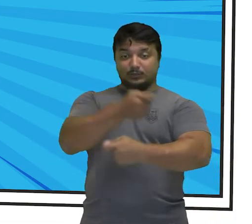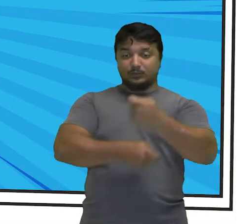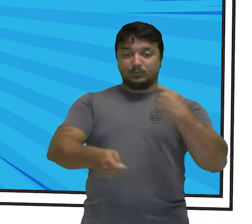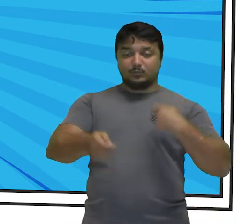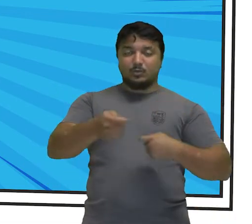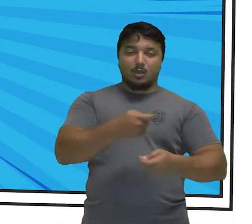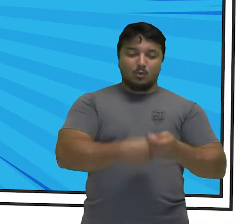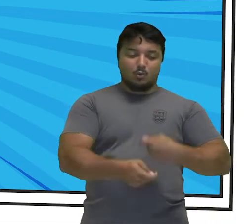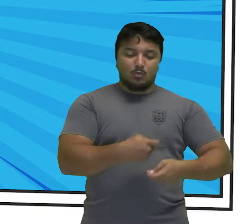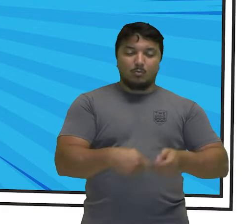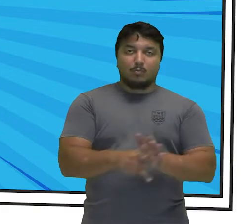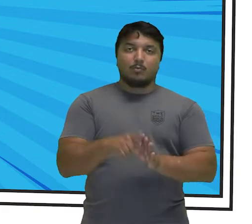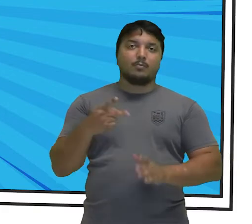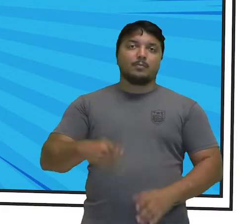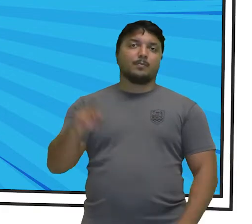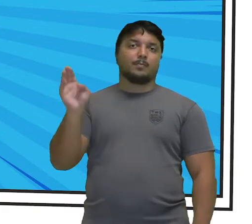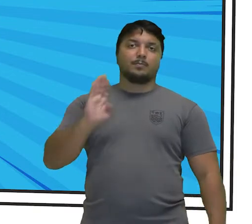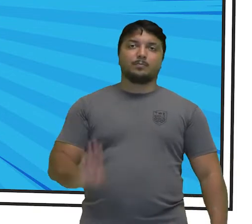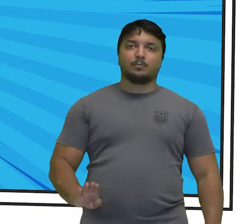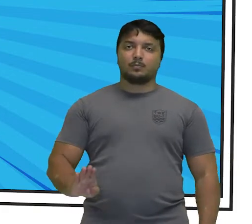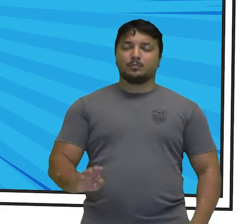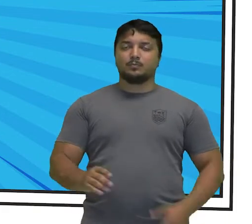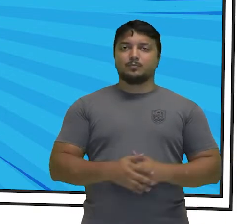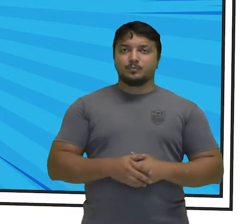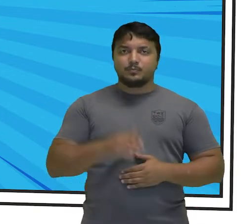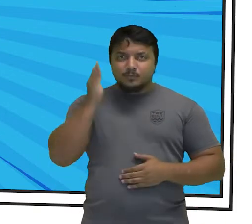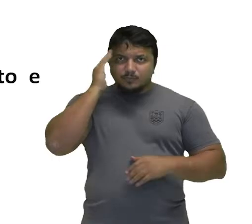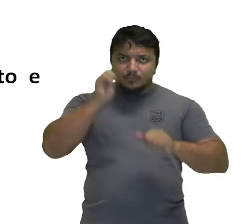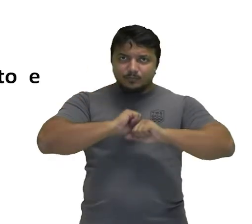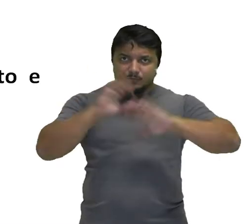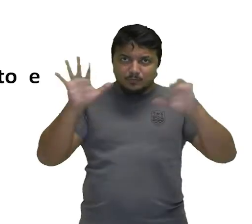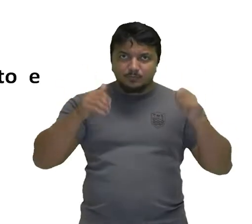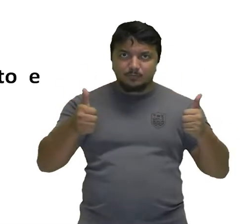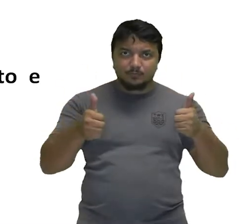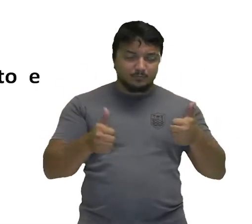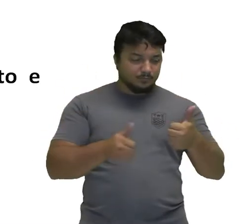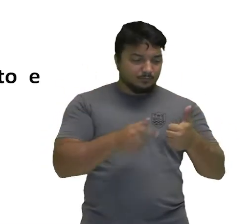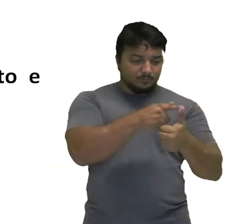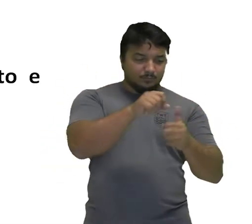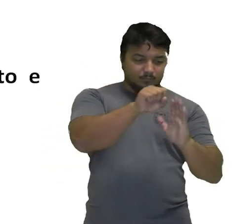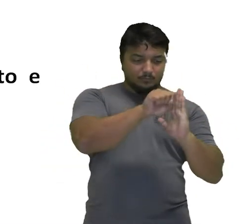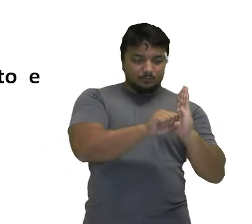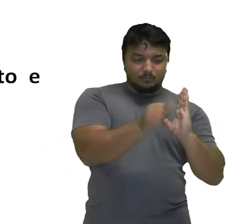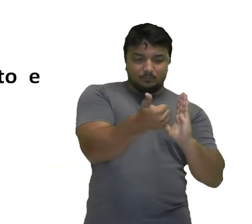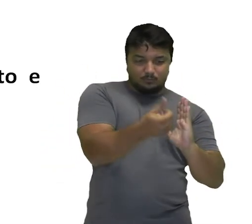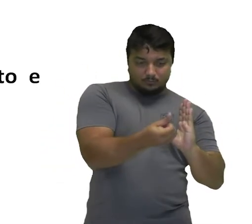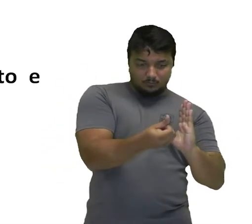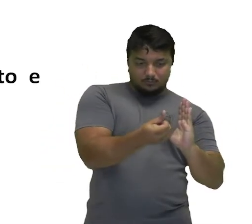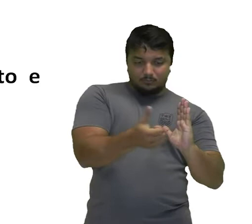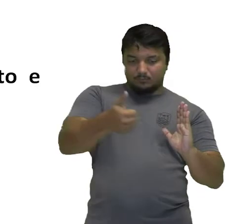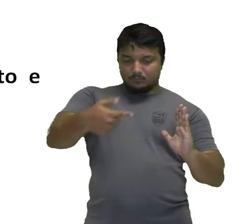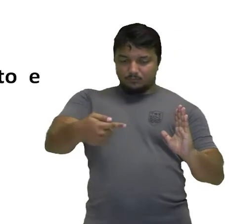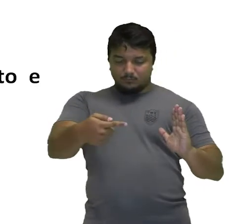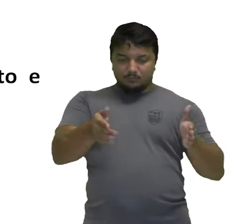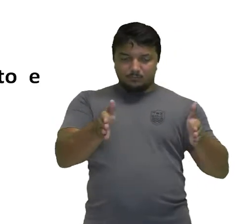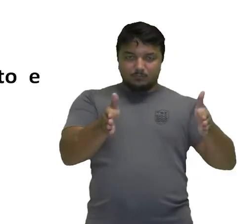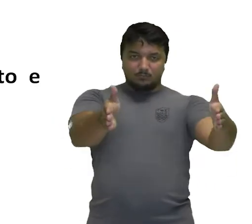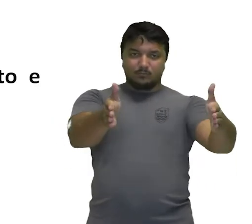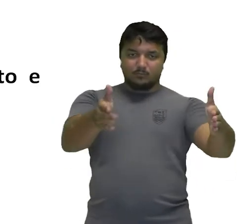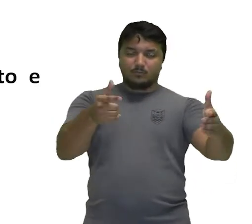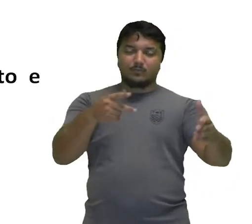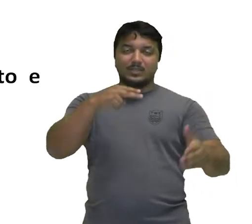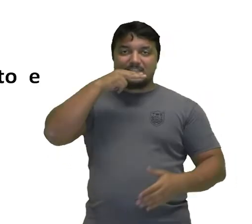ciclos econômicos do Brasil. Entenderam? Vamos lá. Século XVI e XVII,